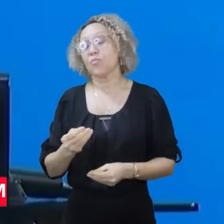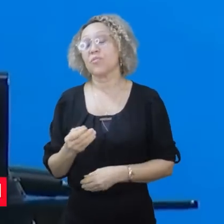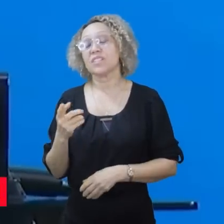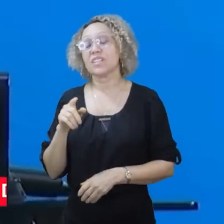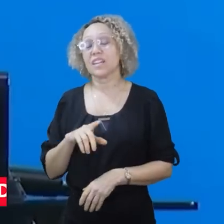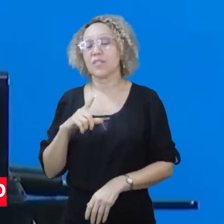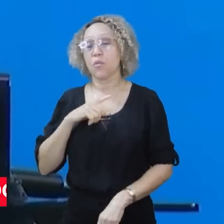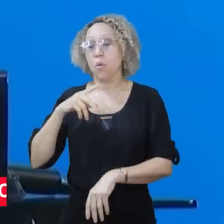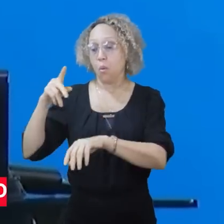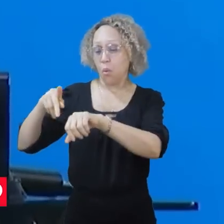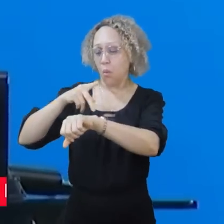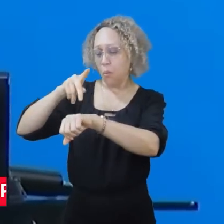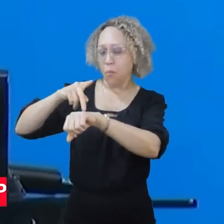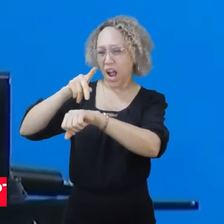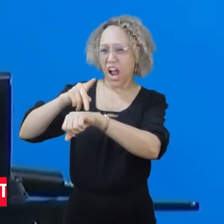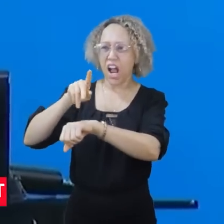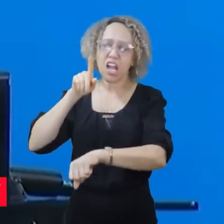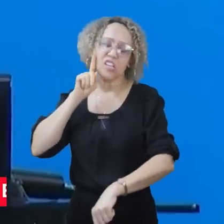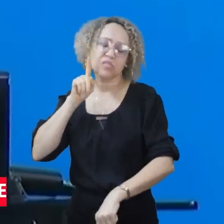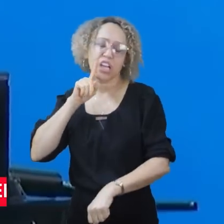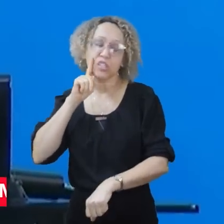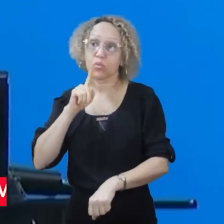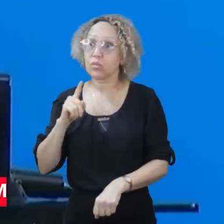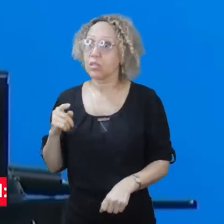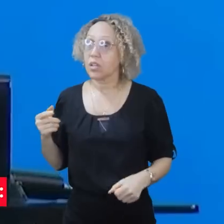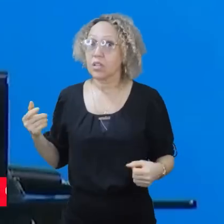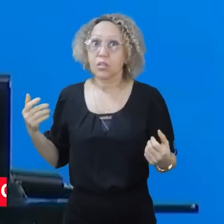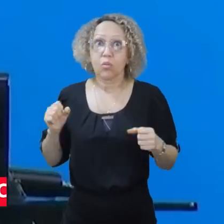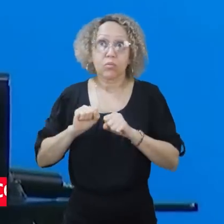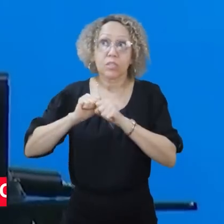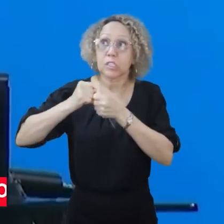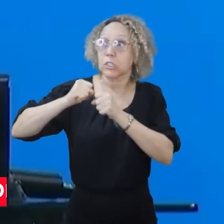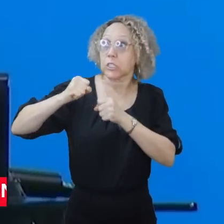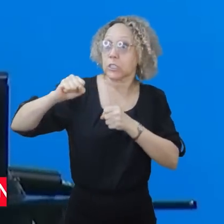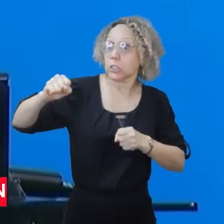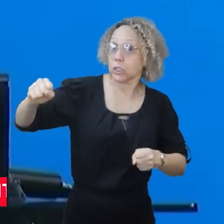não existe com quase 200 países.